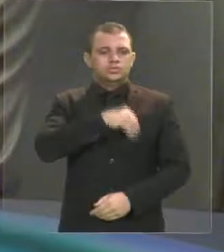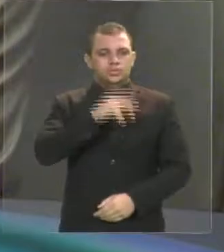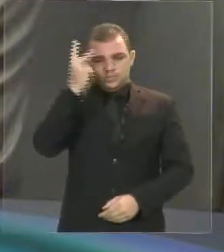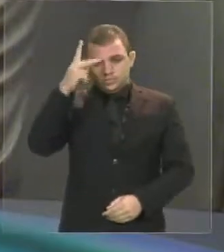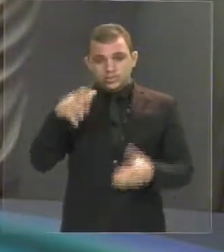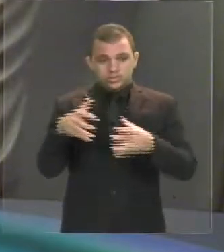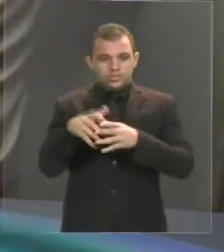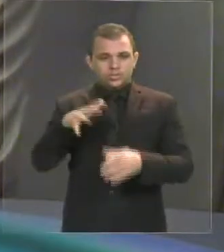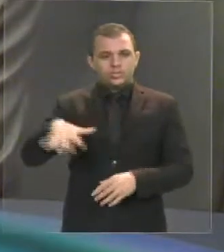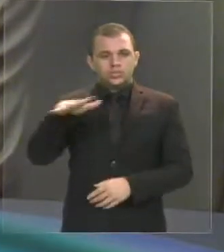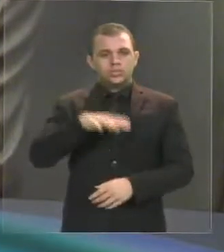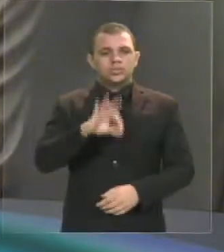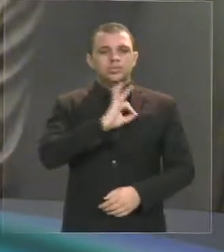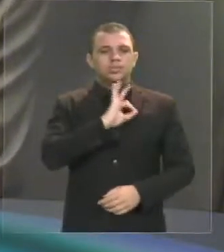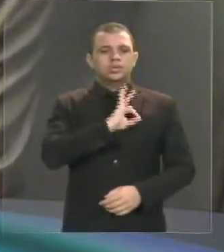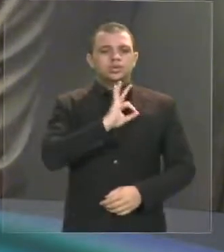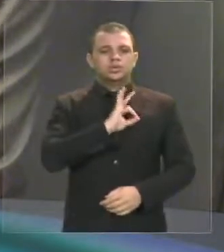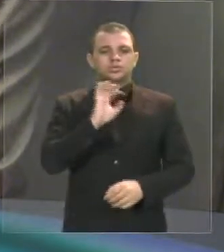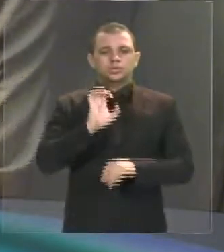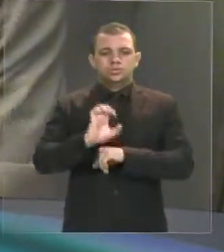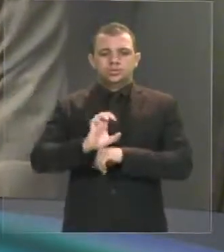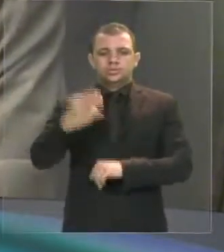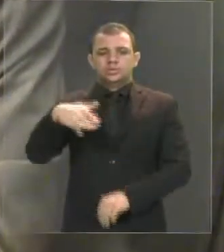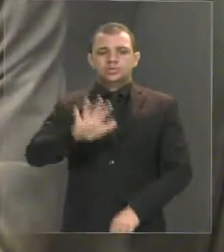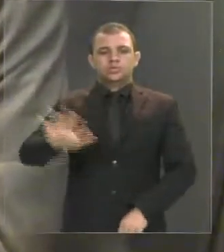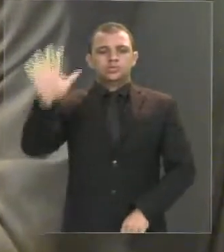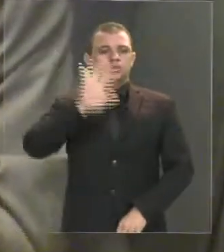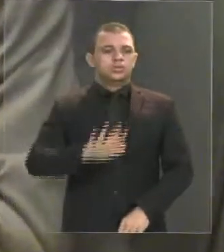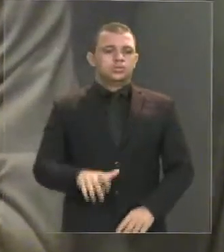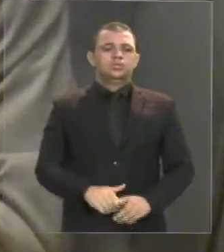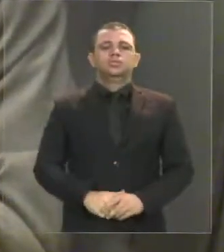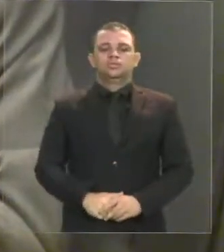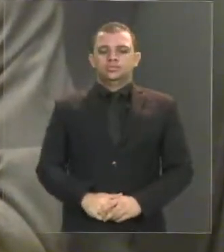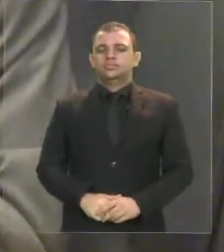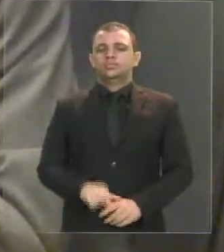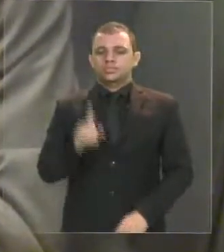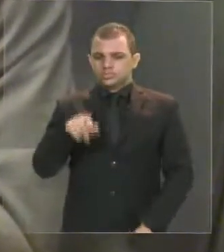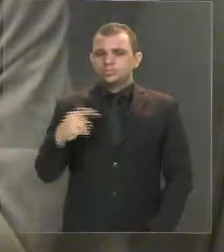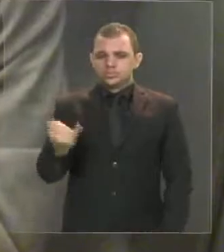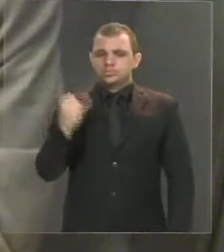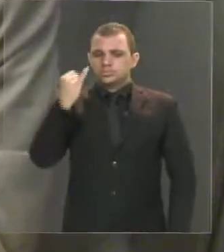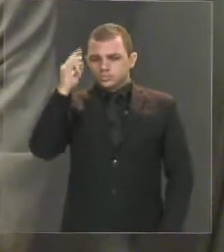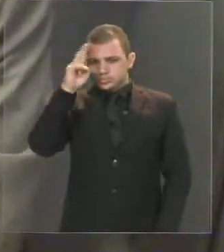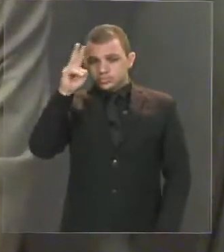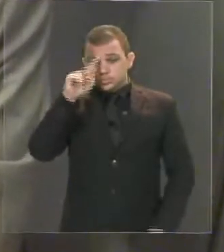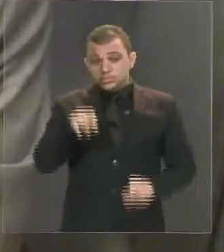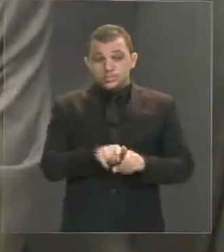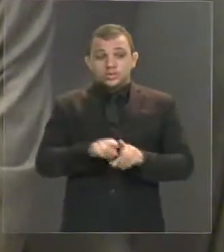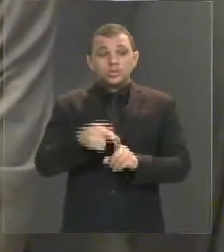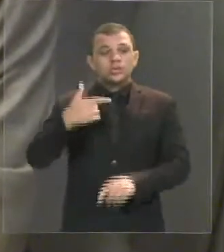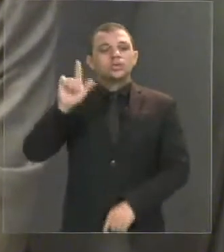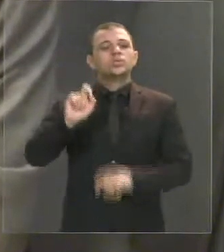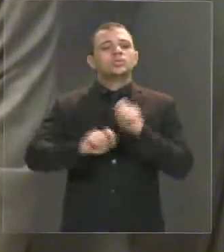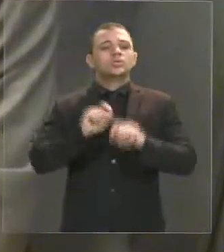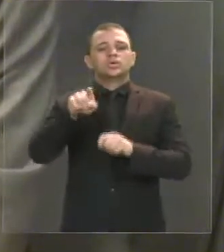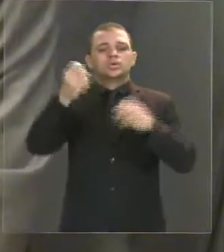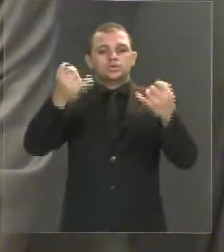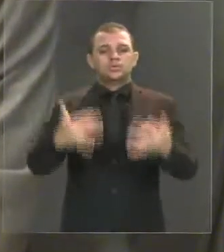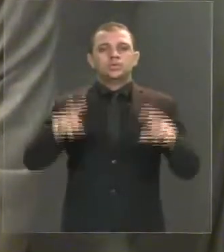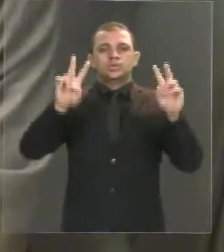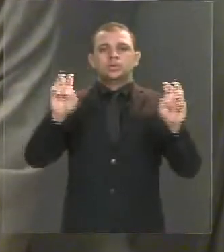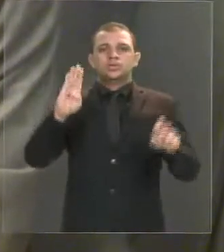categoria das polícias do Estado do Maranhão. Isso é um ponto. Outro ponto também, quando Vossa Excelência destaca a questão do BNDES, e aqui eu vou